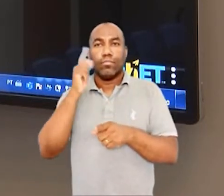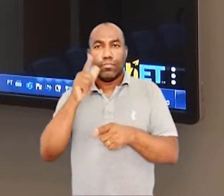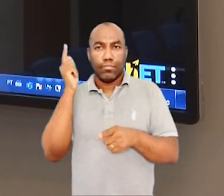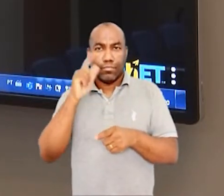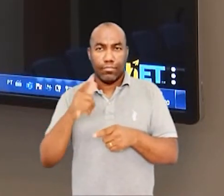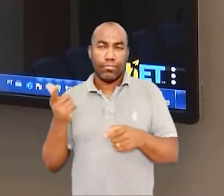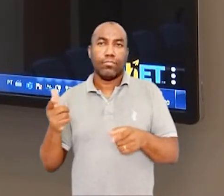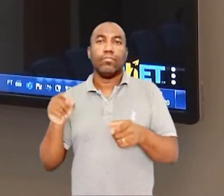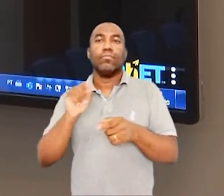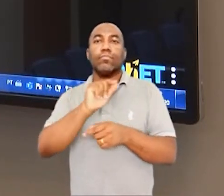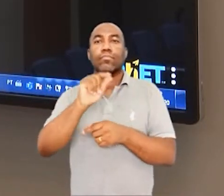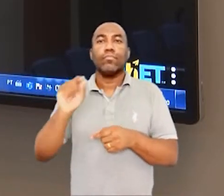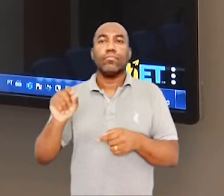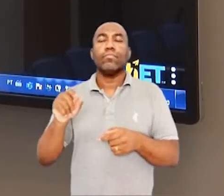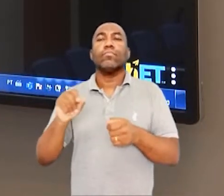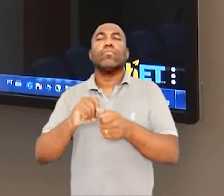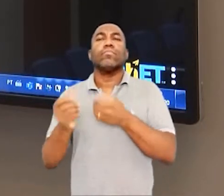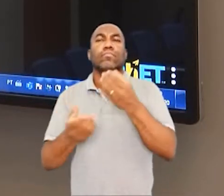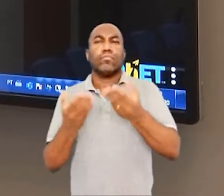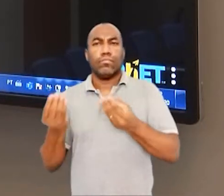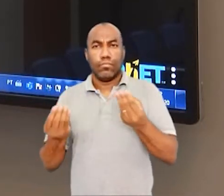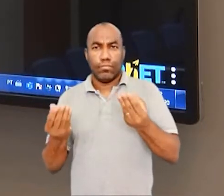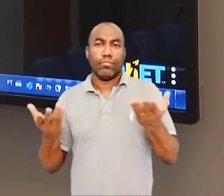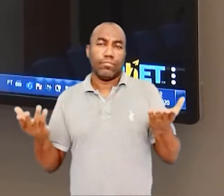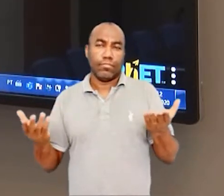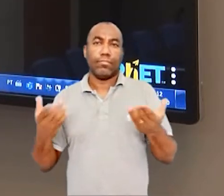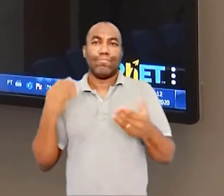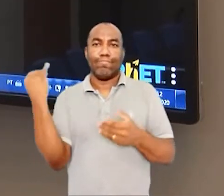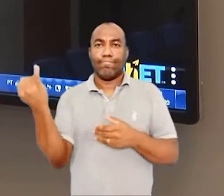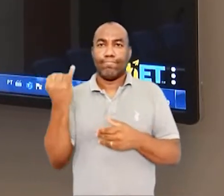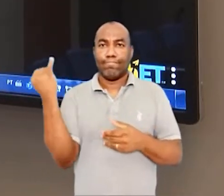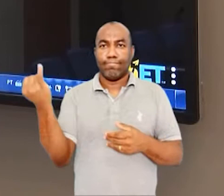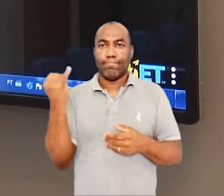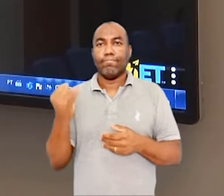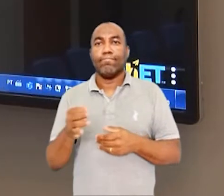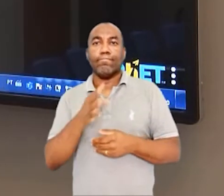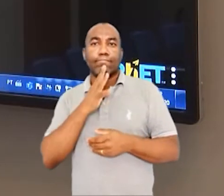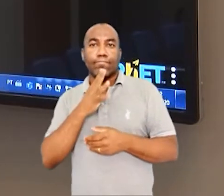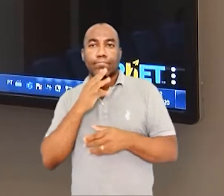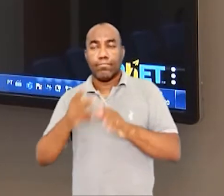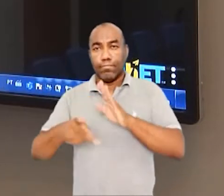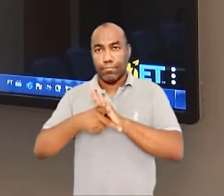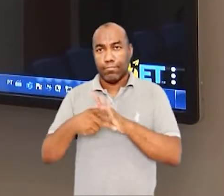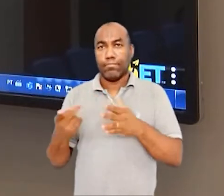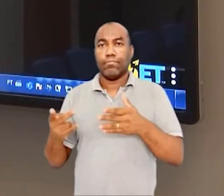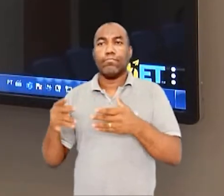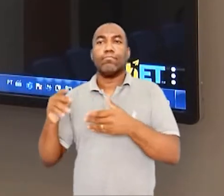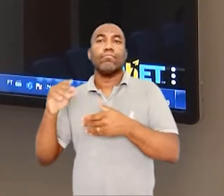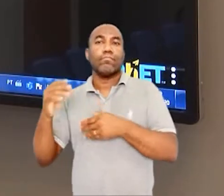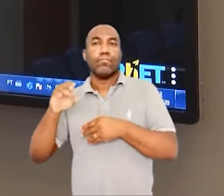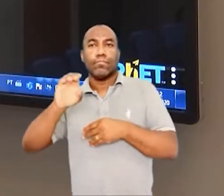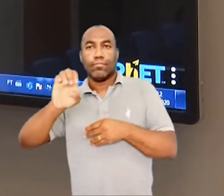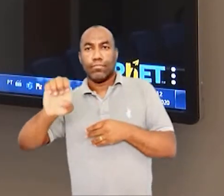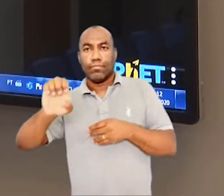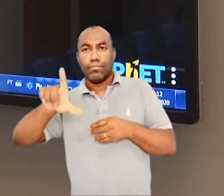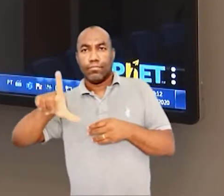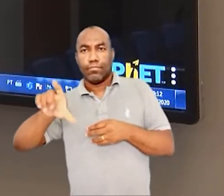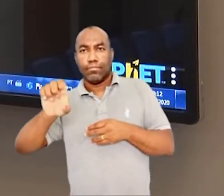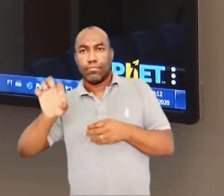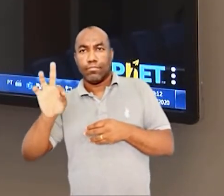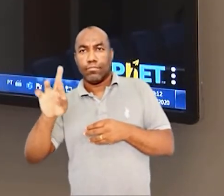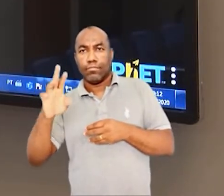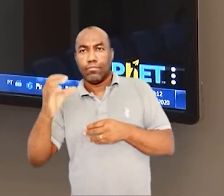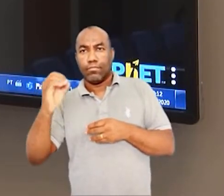você focar num princípio importante dentro da eletrodinâmica, que é o princípio